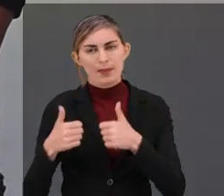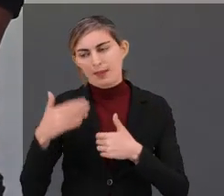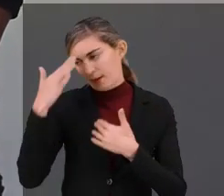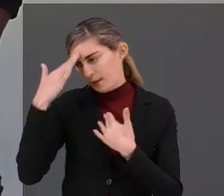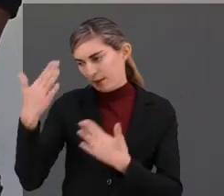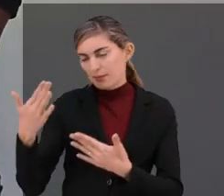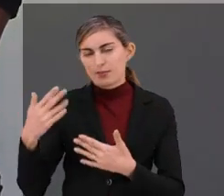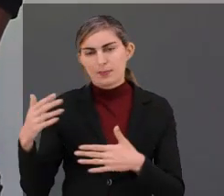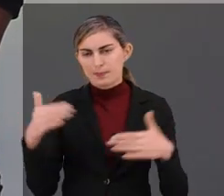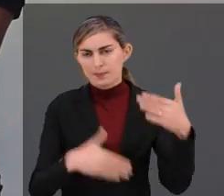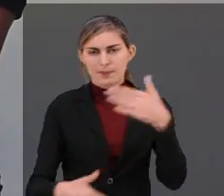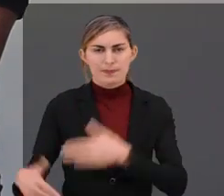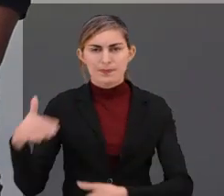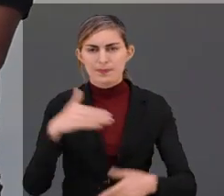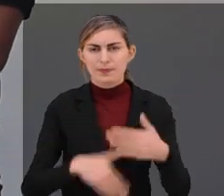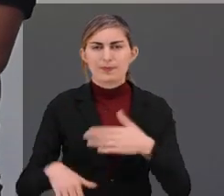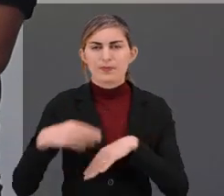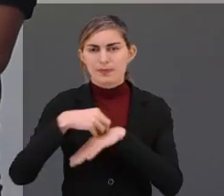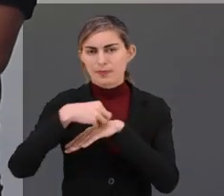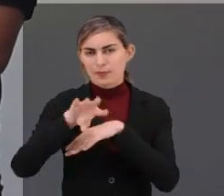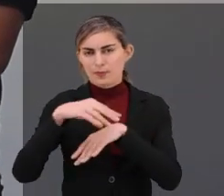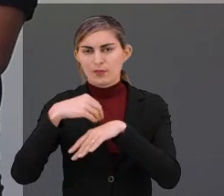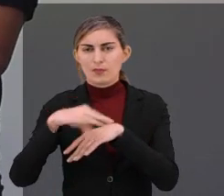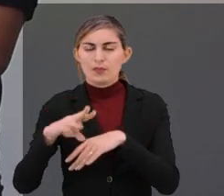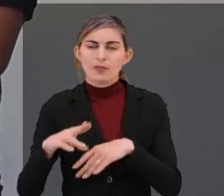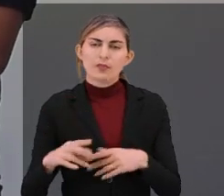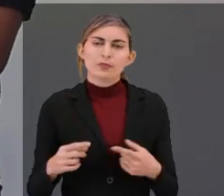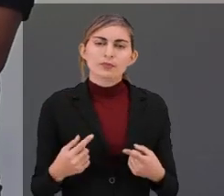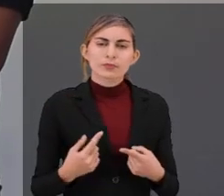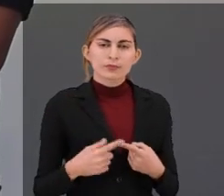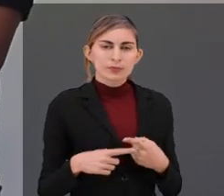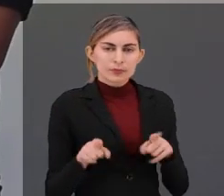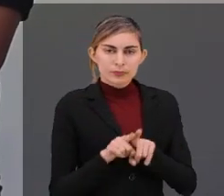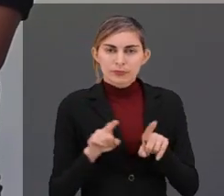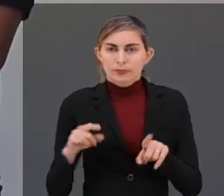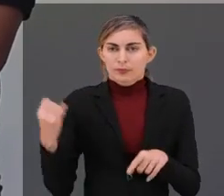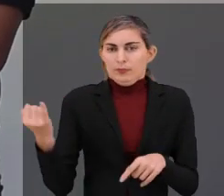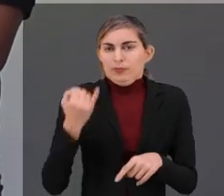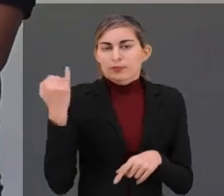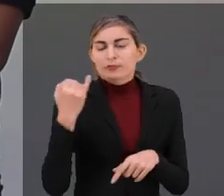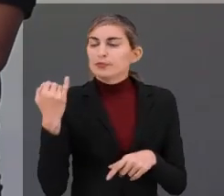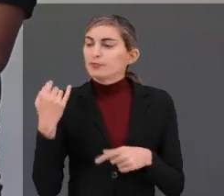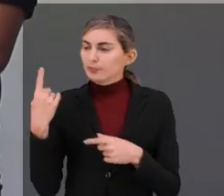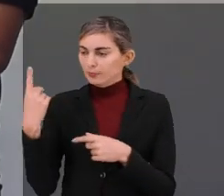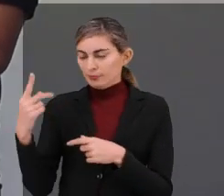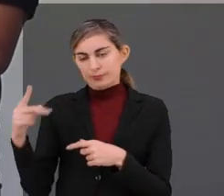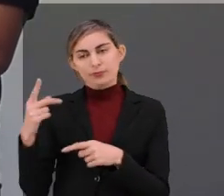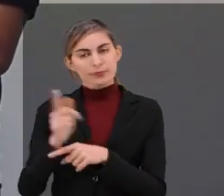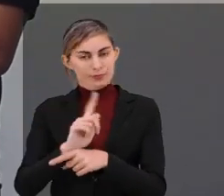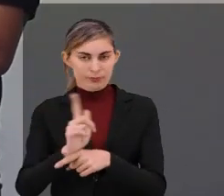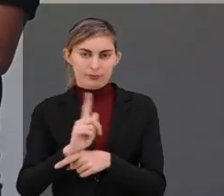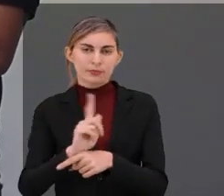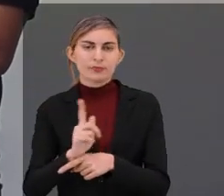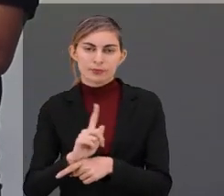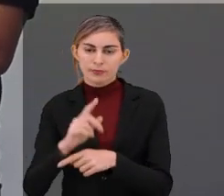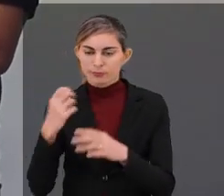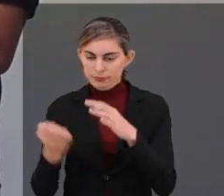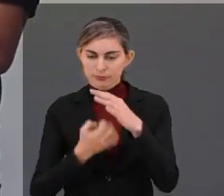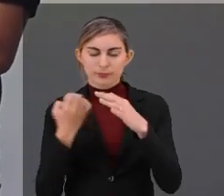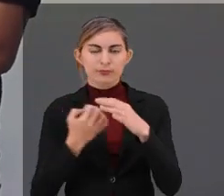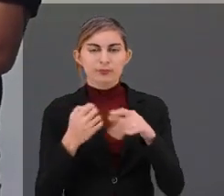a sua participação em trazer essas pontualidades que é extremamente importante vindo, né, do gestor da